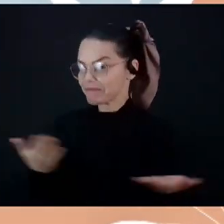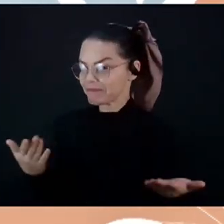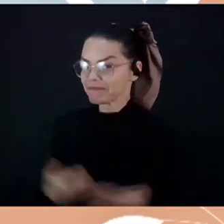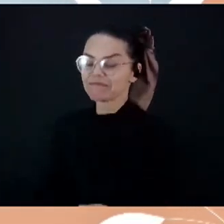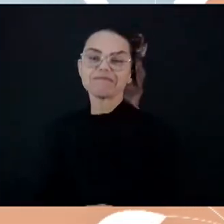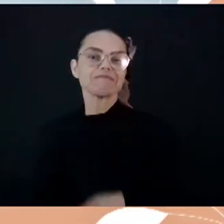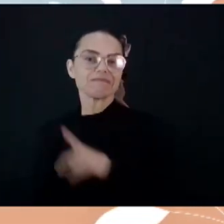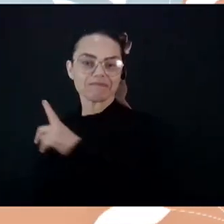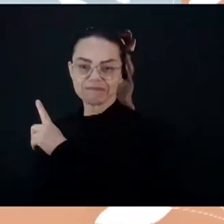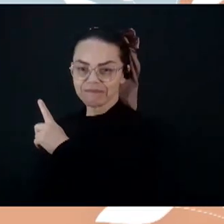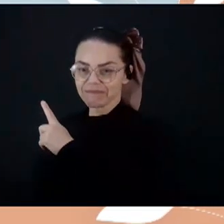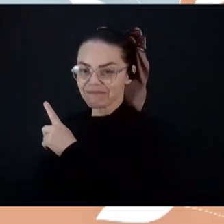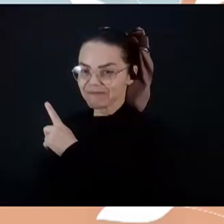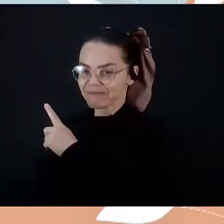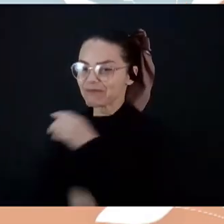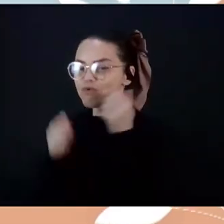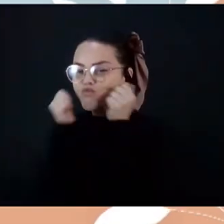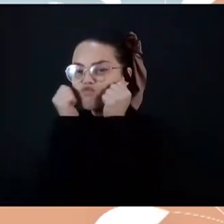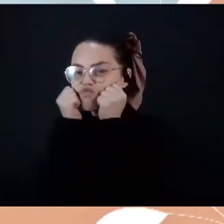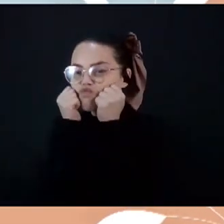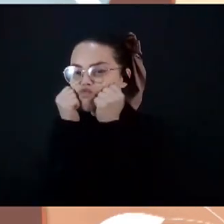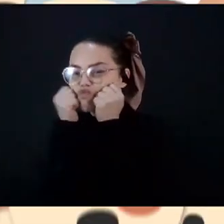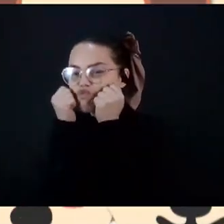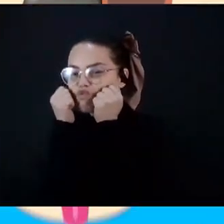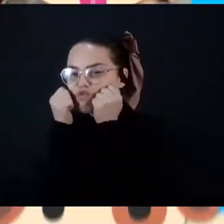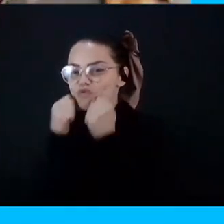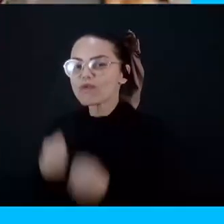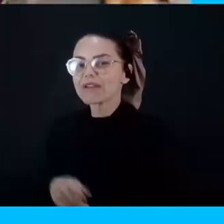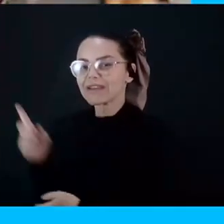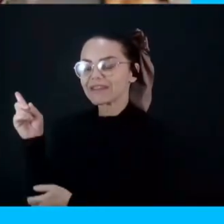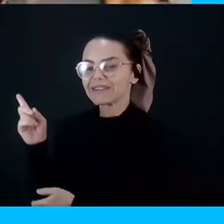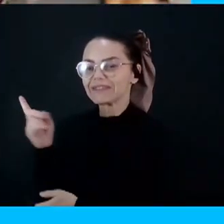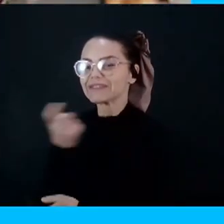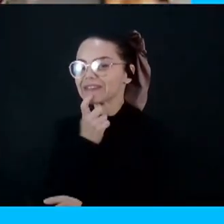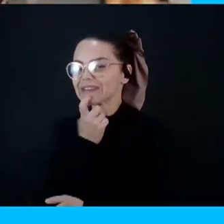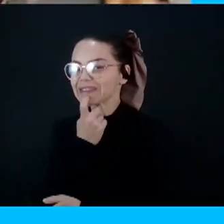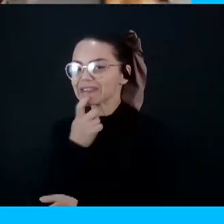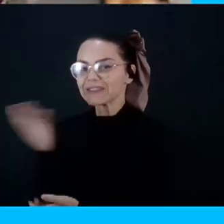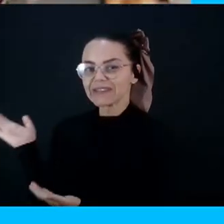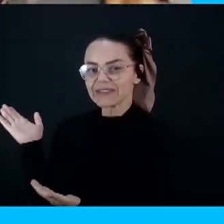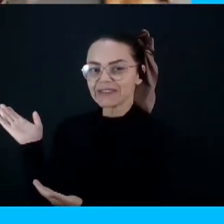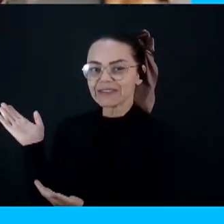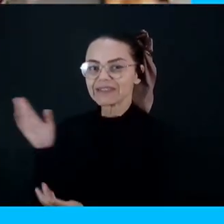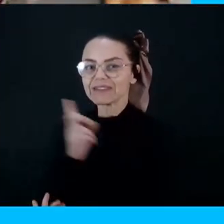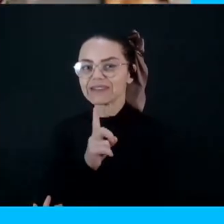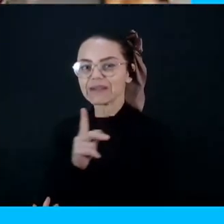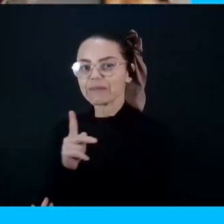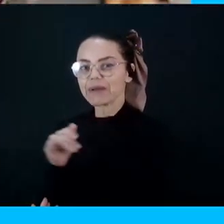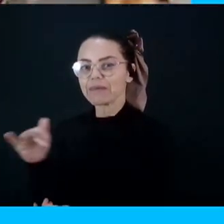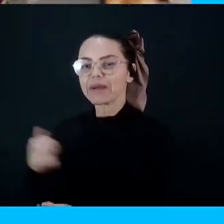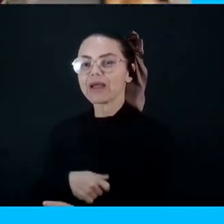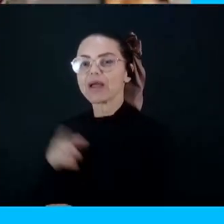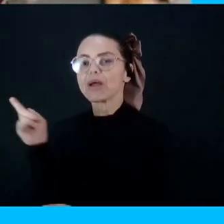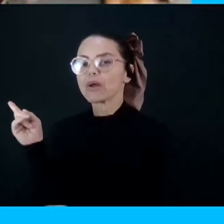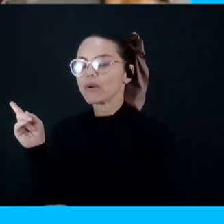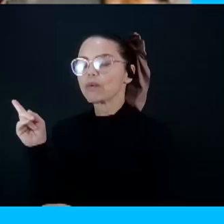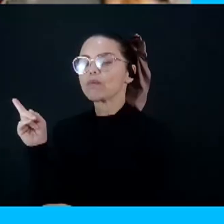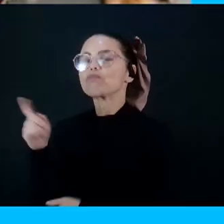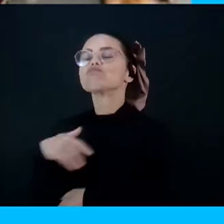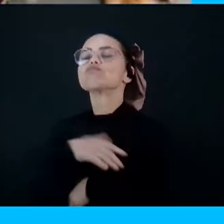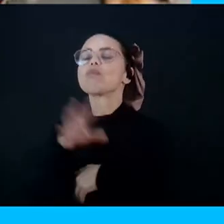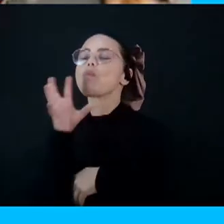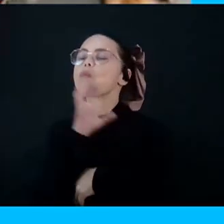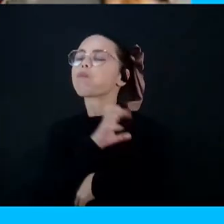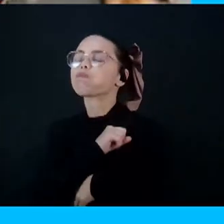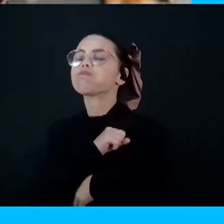dos peludinhos do DPBEA Campinas. Astolfo, um cãozinho simpático que já superou